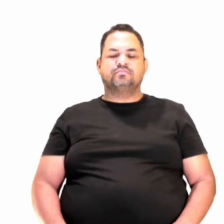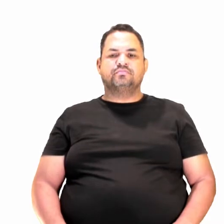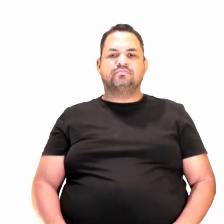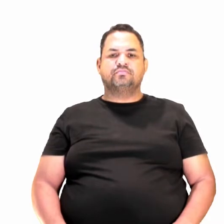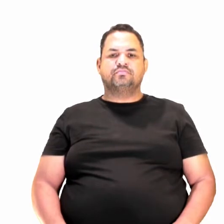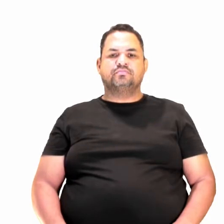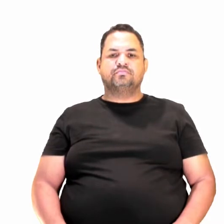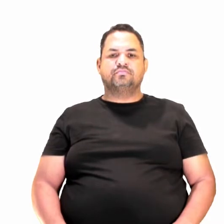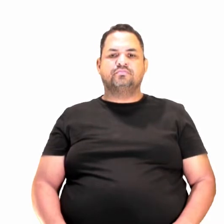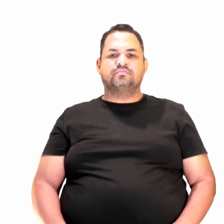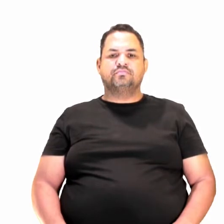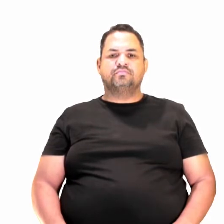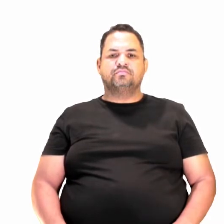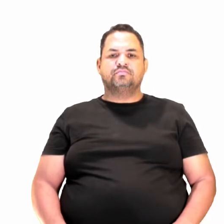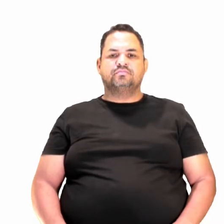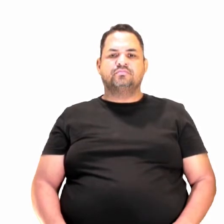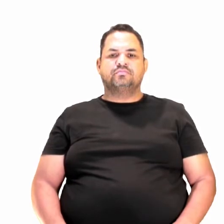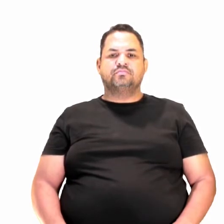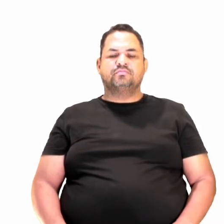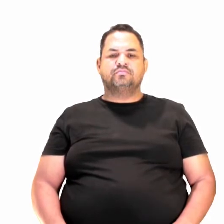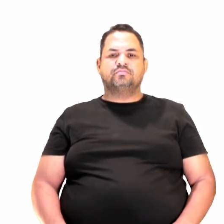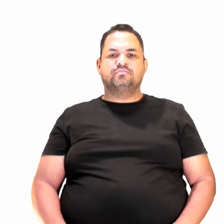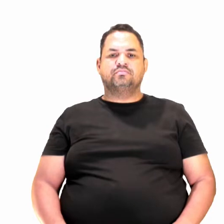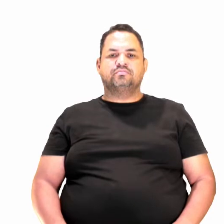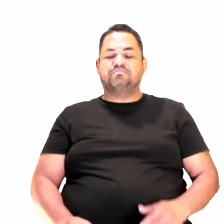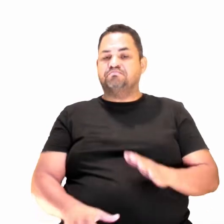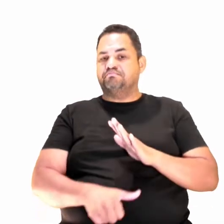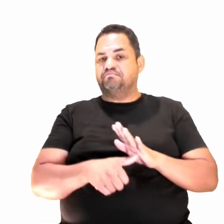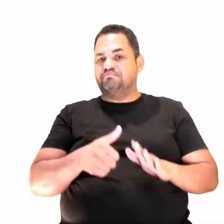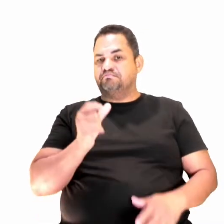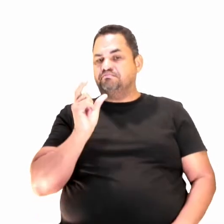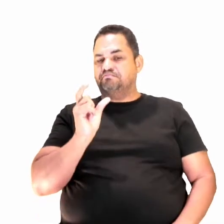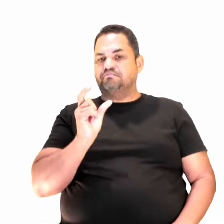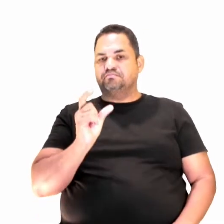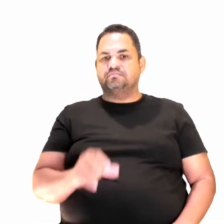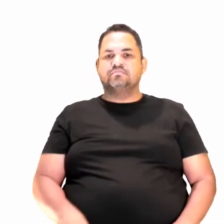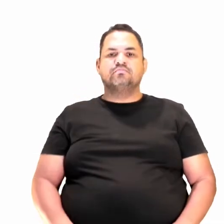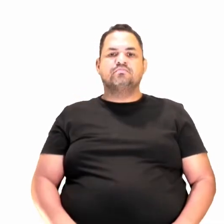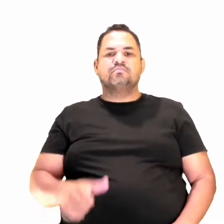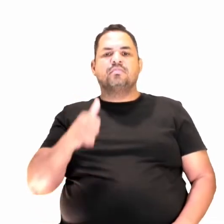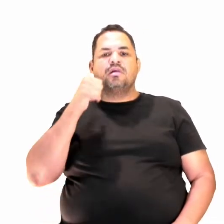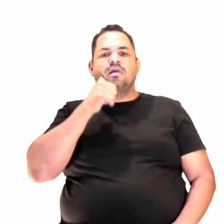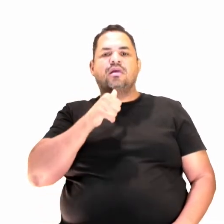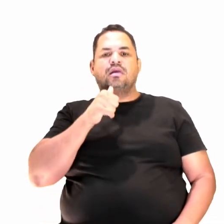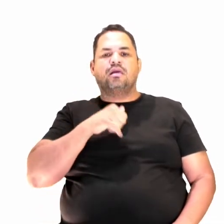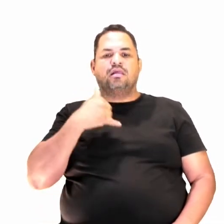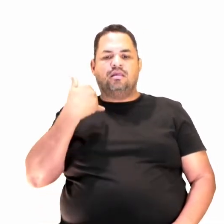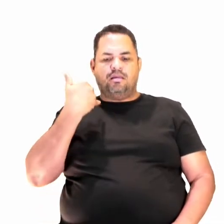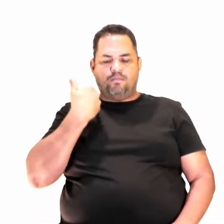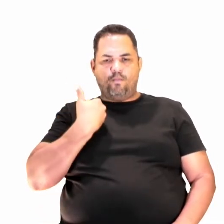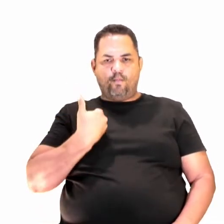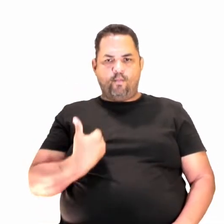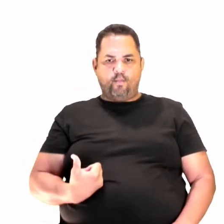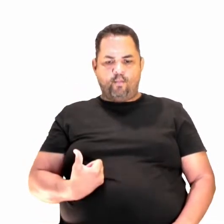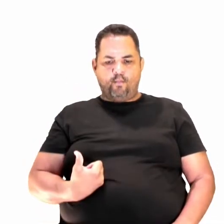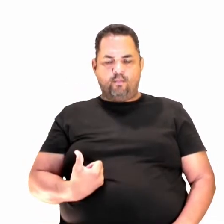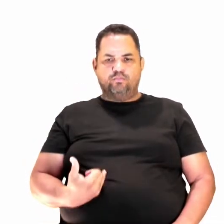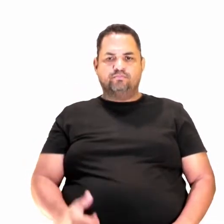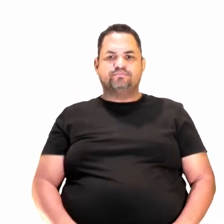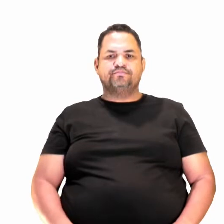have quanto has, beleza? Não vai usar com essa partícula aqui,